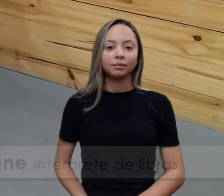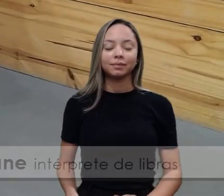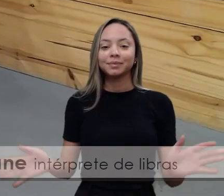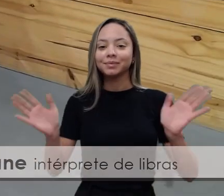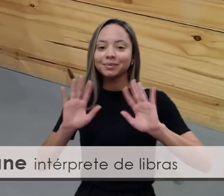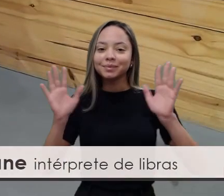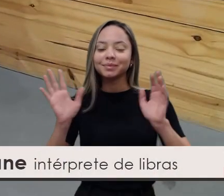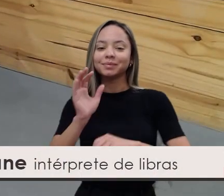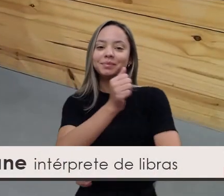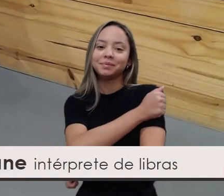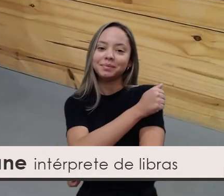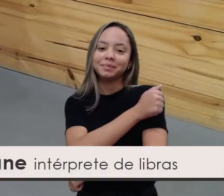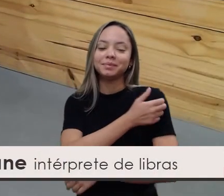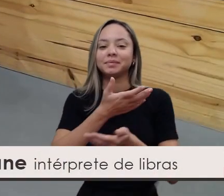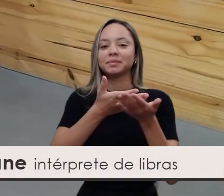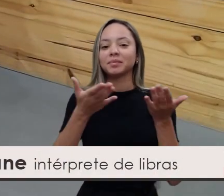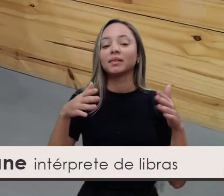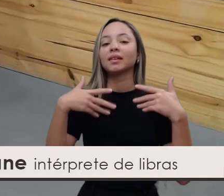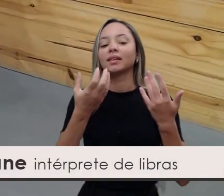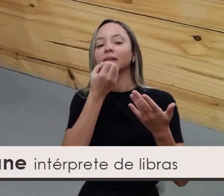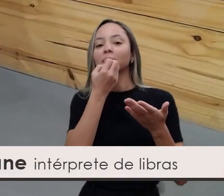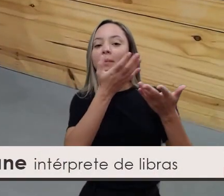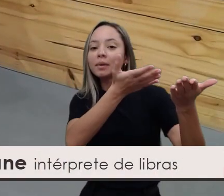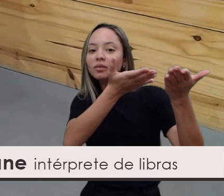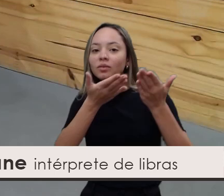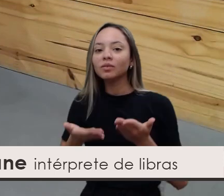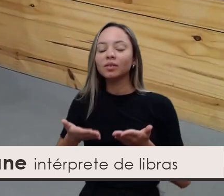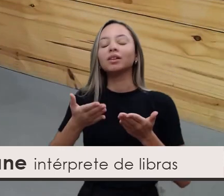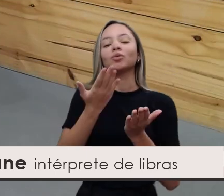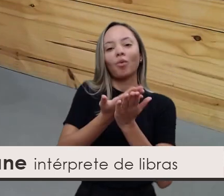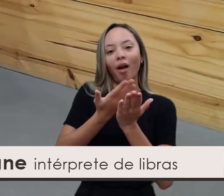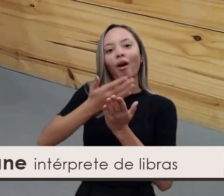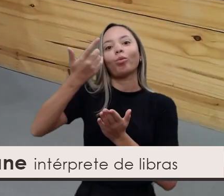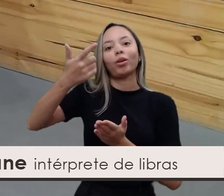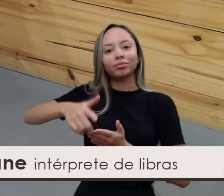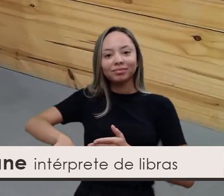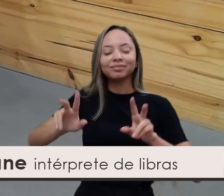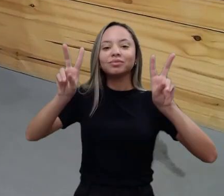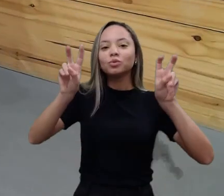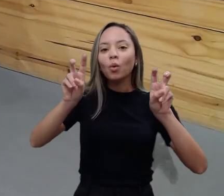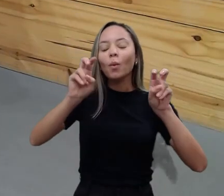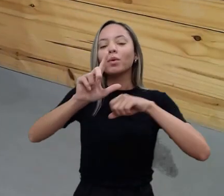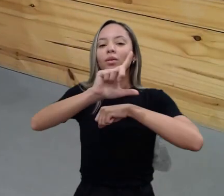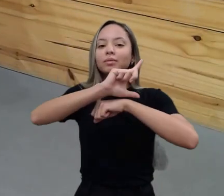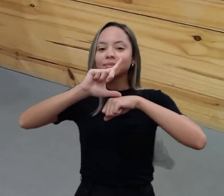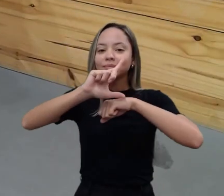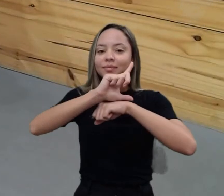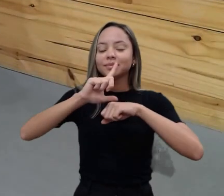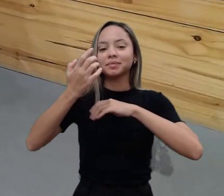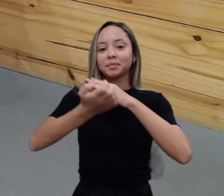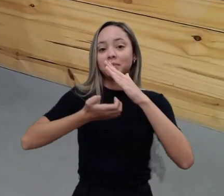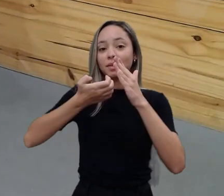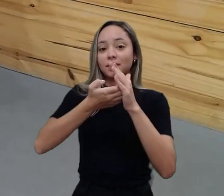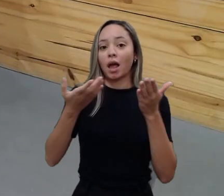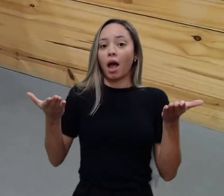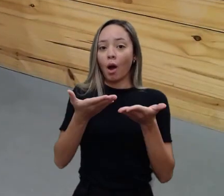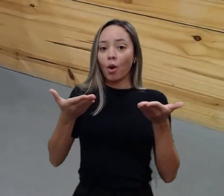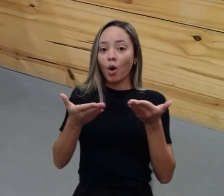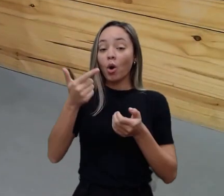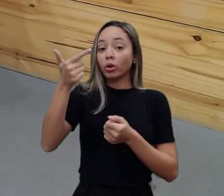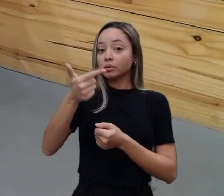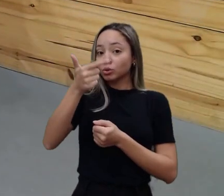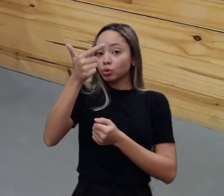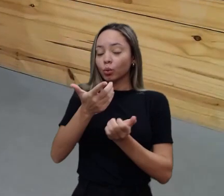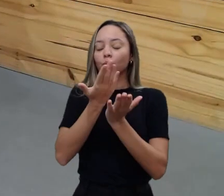Olá, estudantes, sejam bem-vindos a mais uma aula de legislação empresarial. Hoje estamos iniciando a nossa segunda unidade, onde iremos